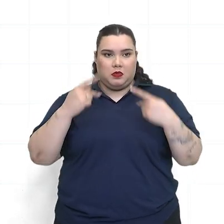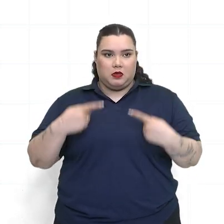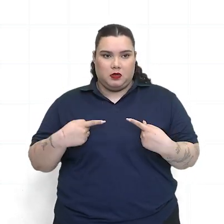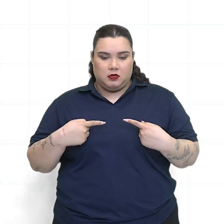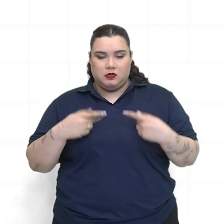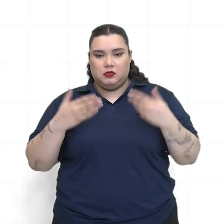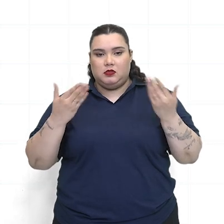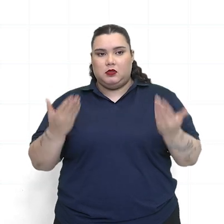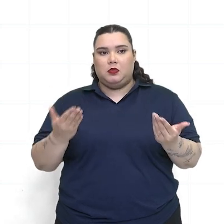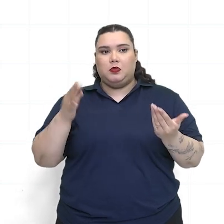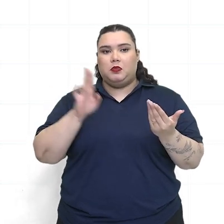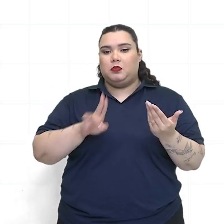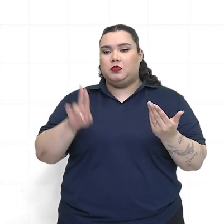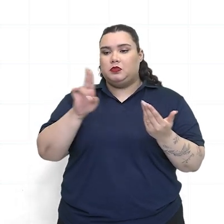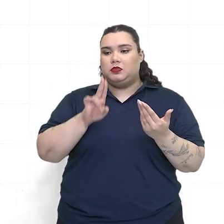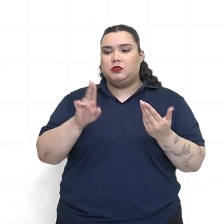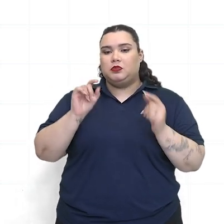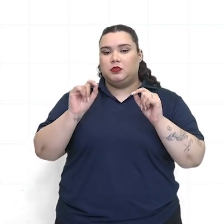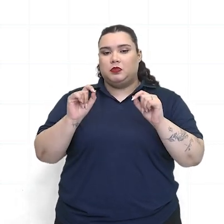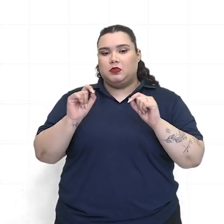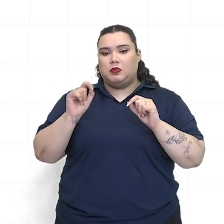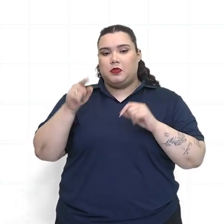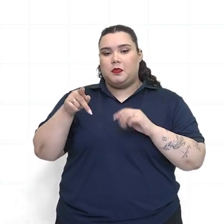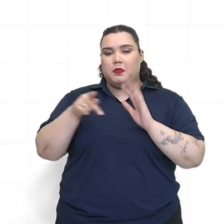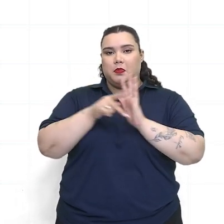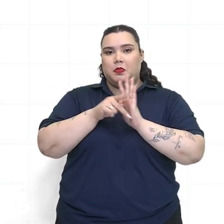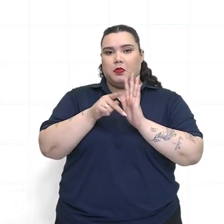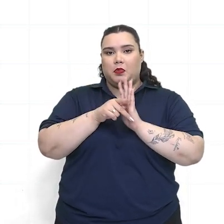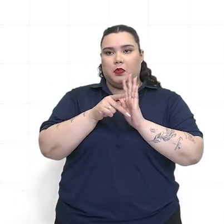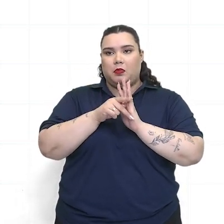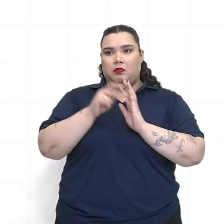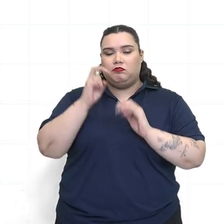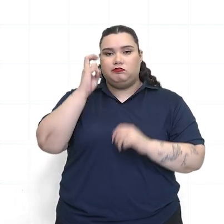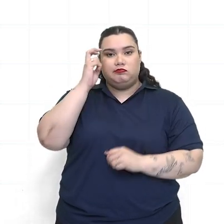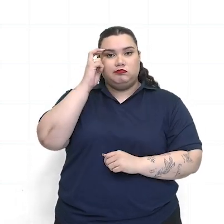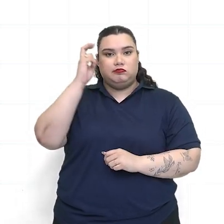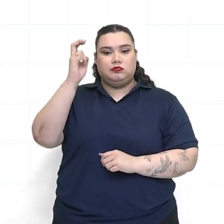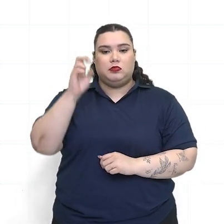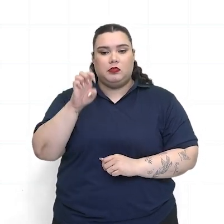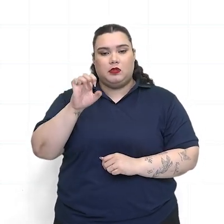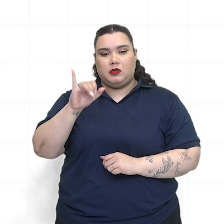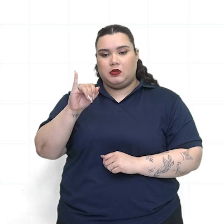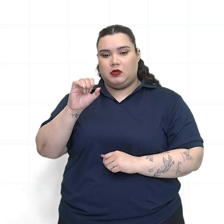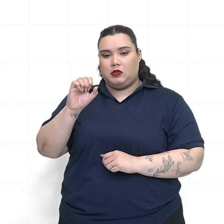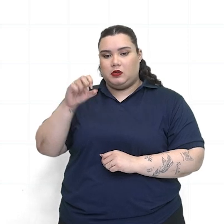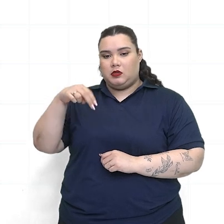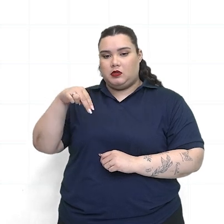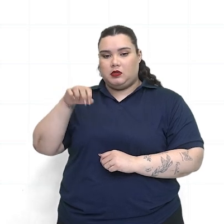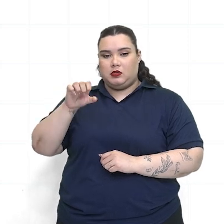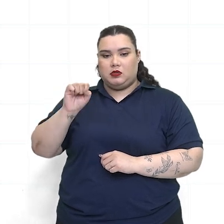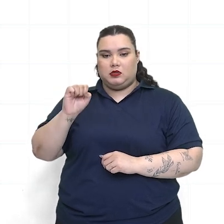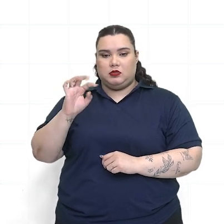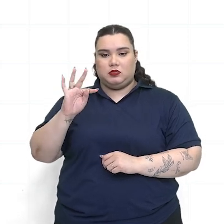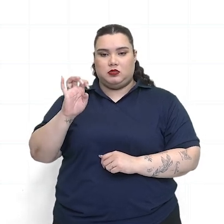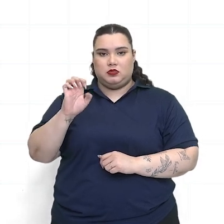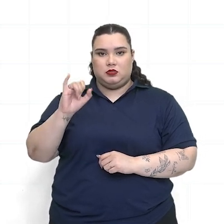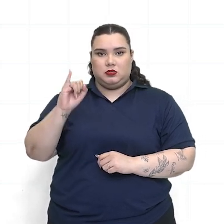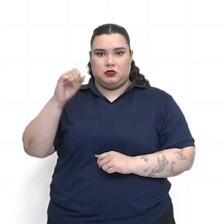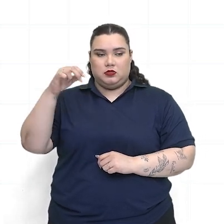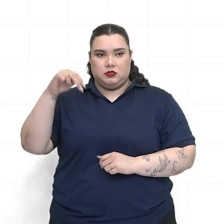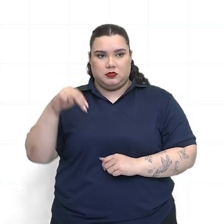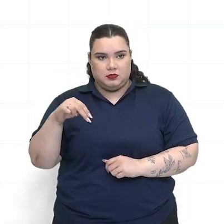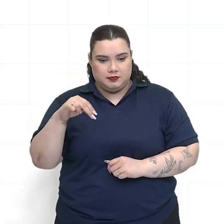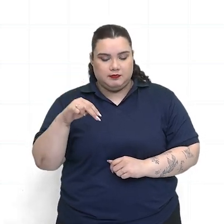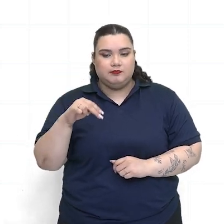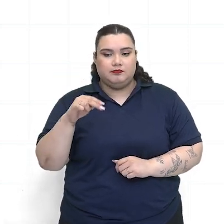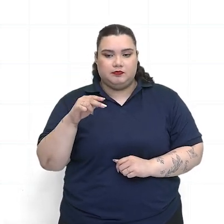é colocando a figura do Einstein, né? Como sendo o Einstein dos cachorros, como se fosse um